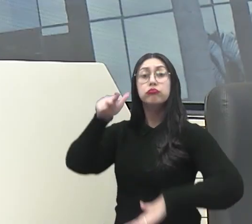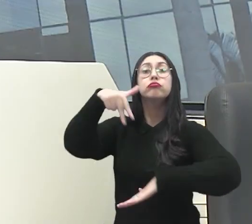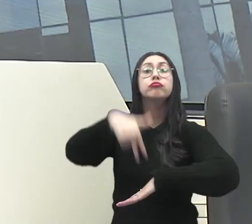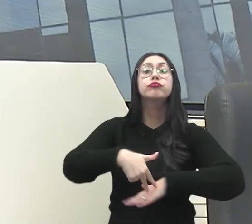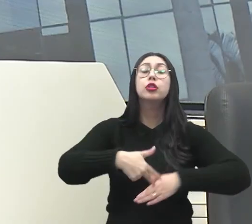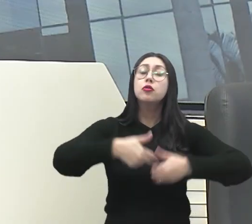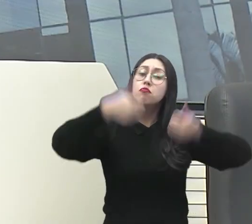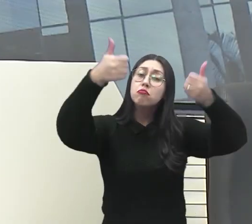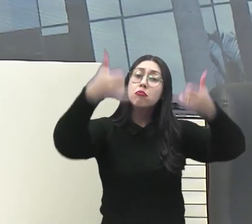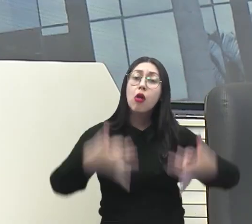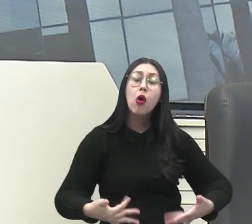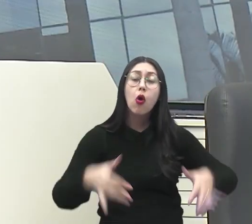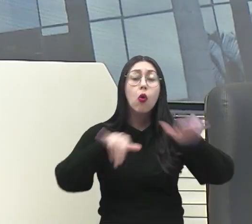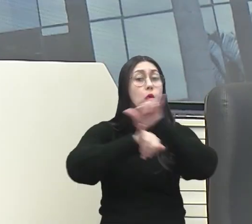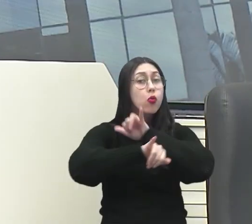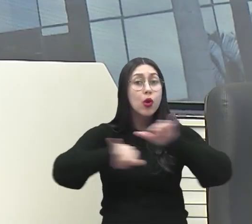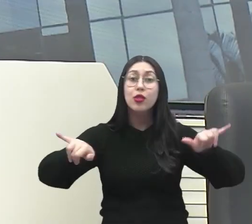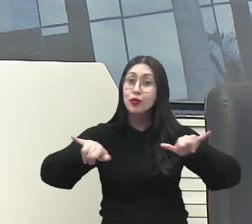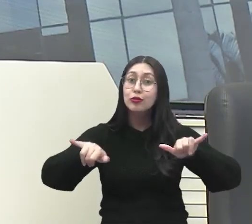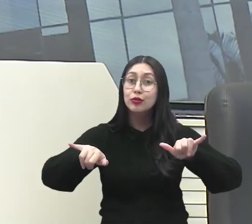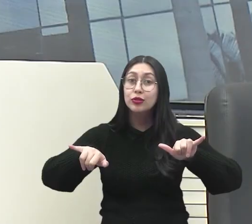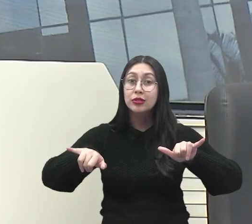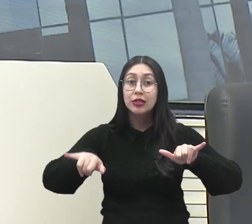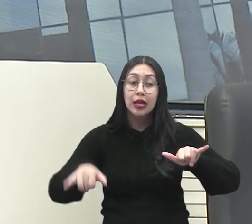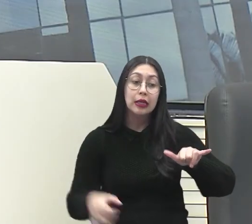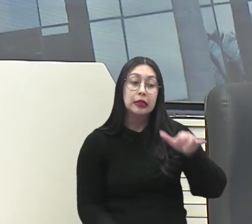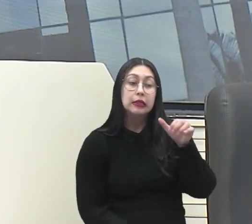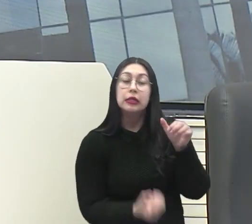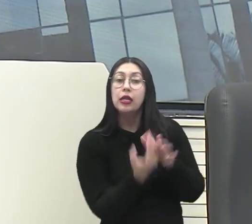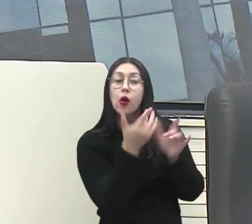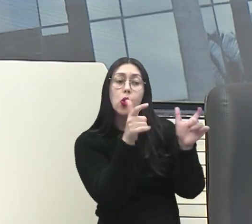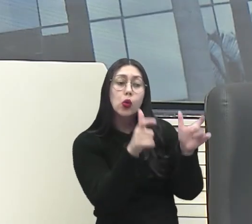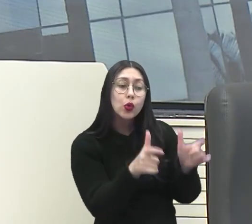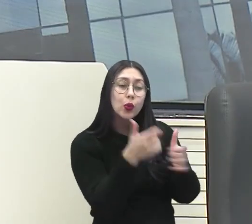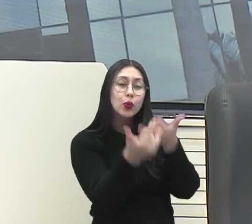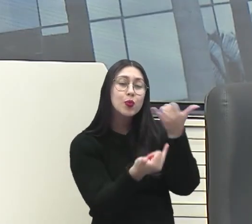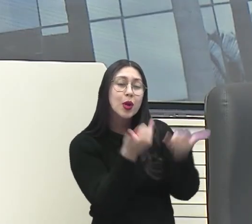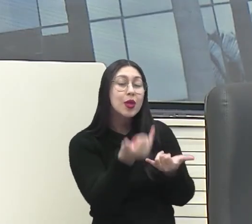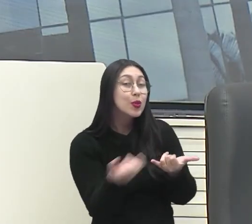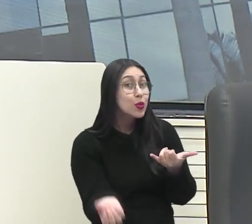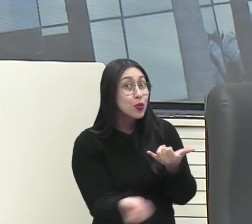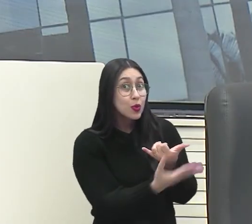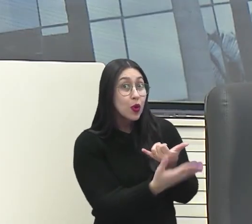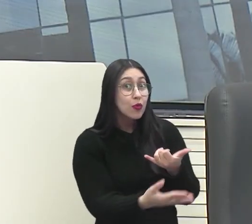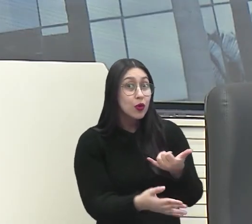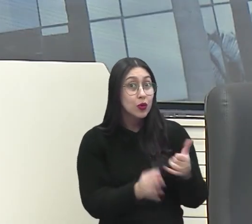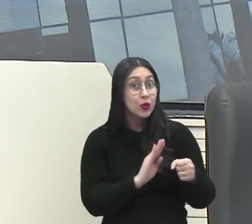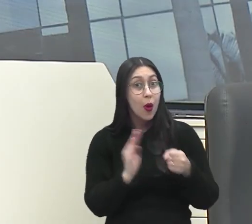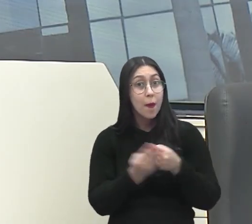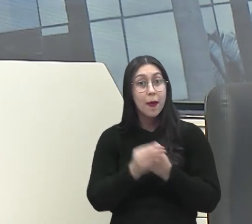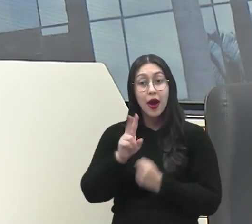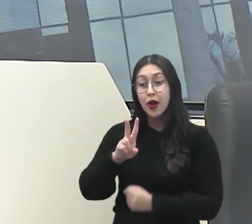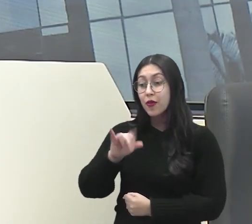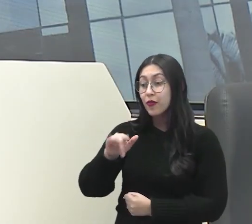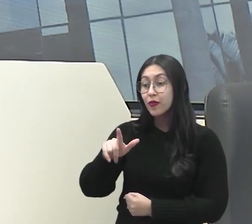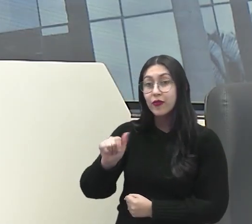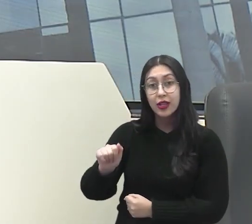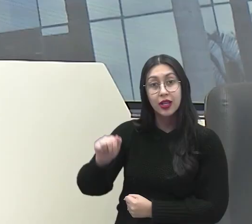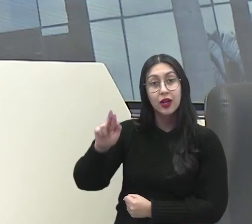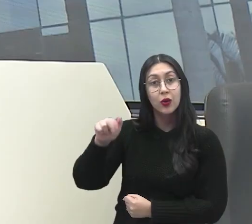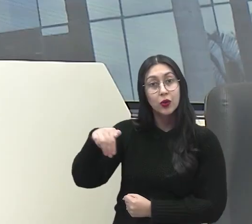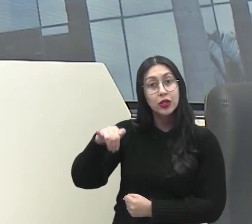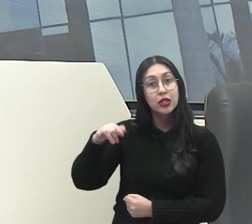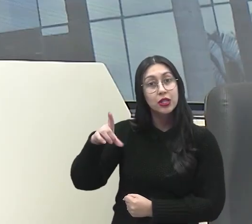usar a tribuna, discursou sobre o anúncio da implantação de uma nova área de lazer na Vila Unidos, na